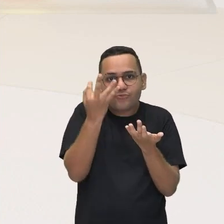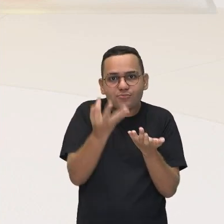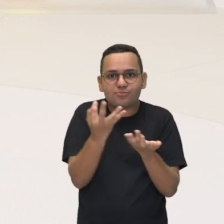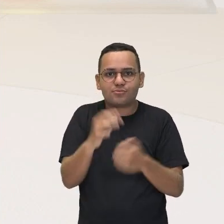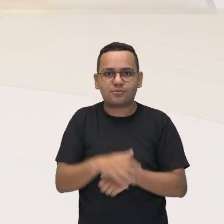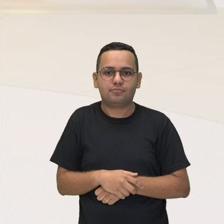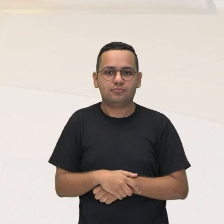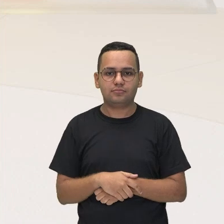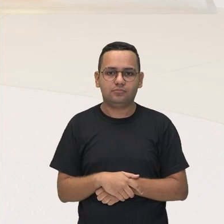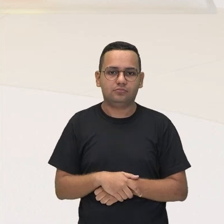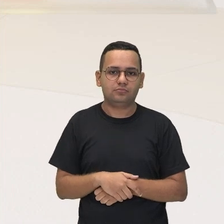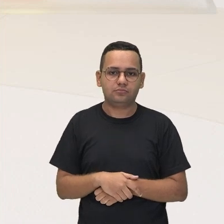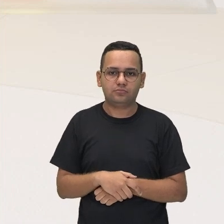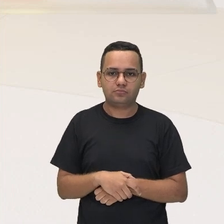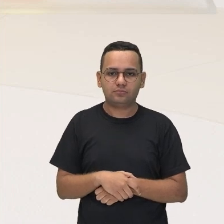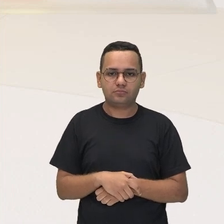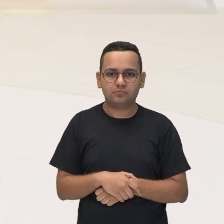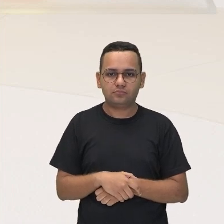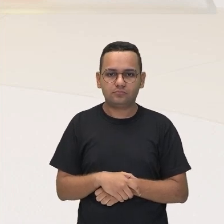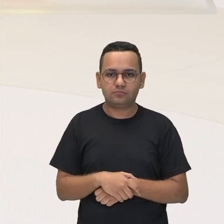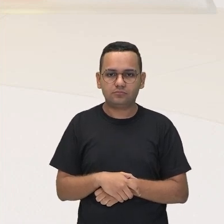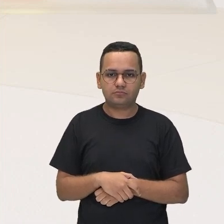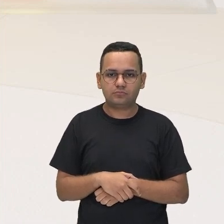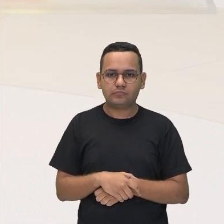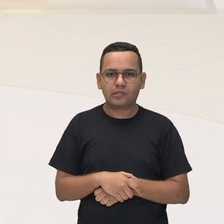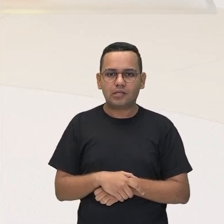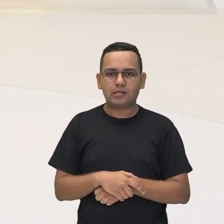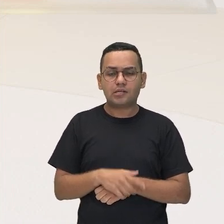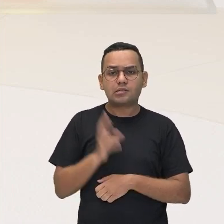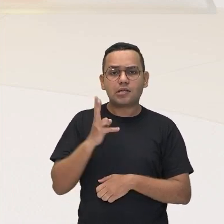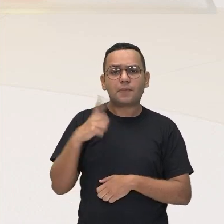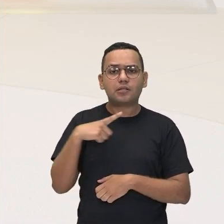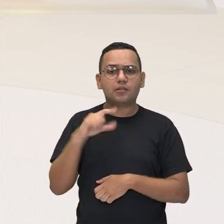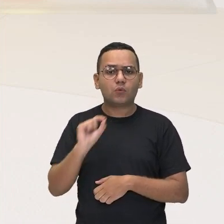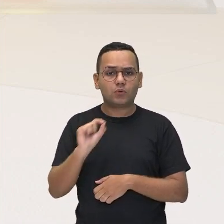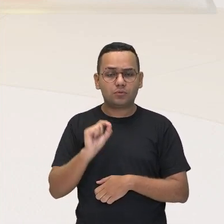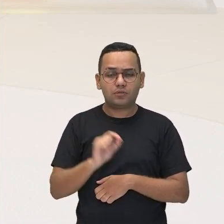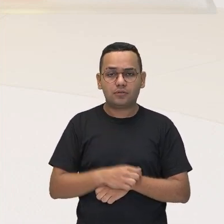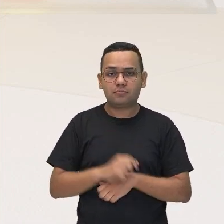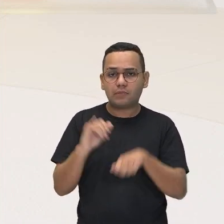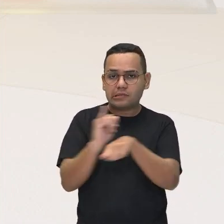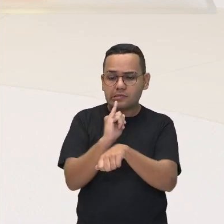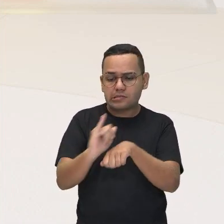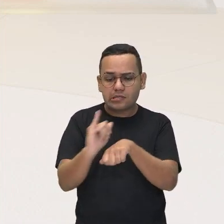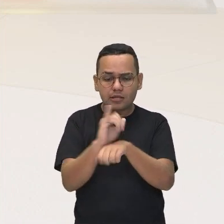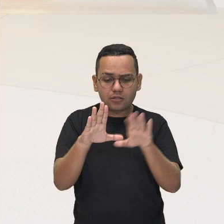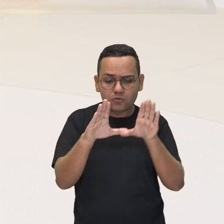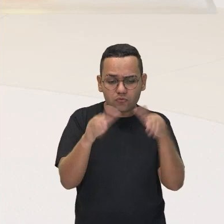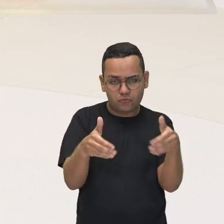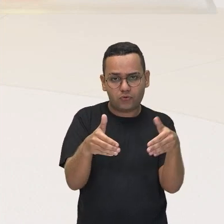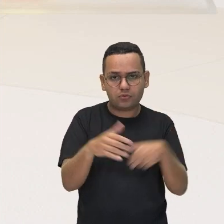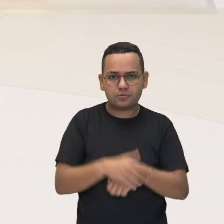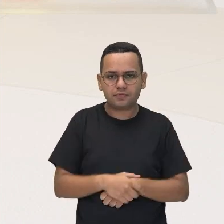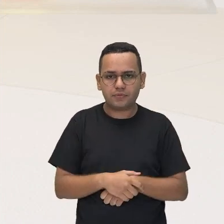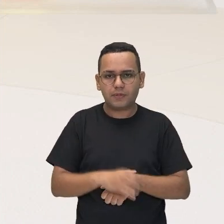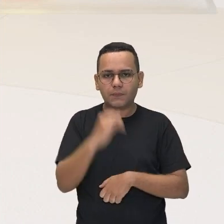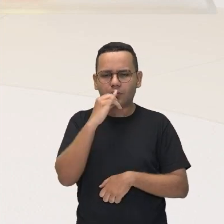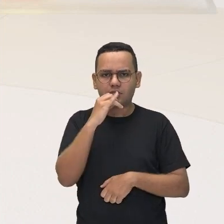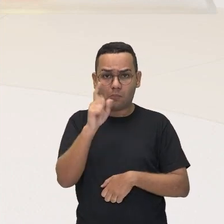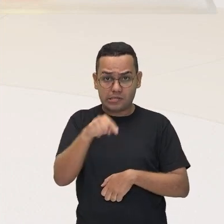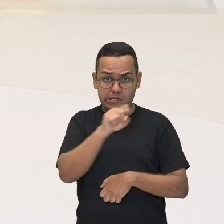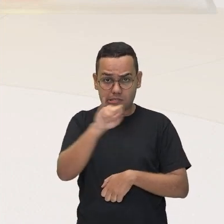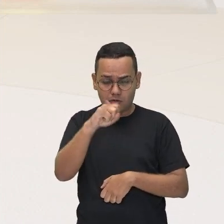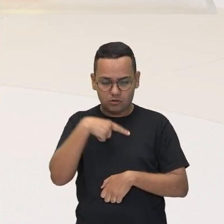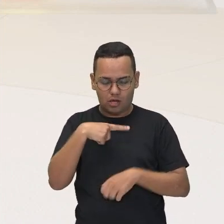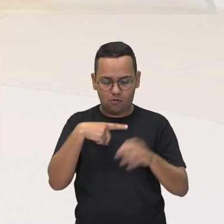sempre, né, da gente ter o nosso direcionamento. Vamos manter o foco. Se eu estou com o meu foco lá